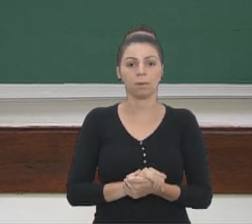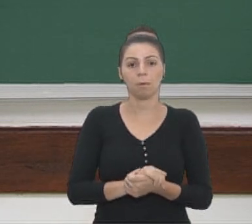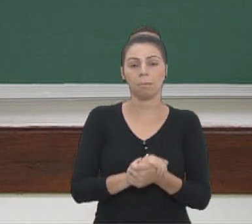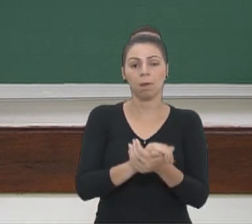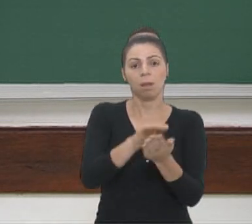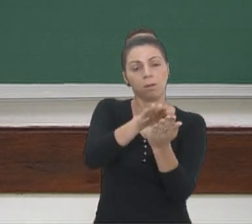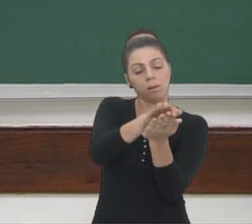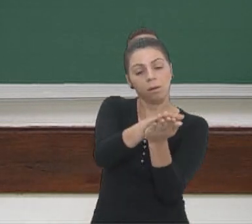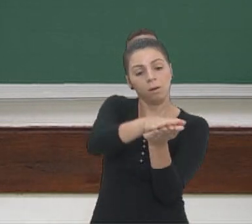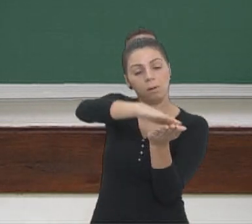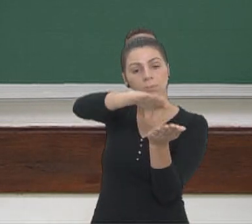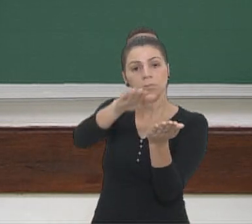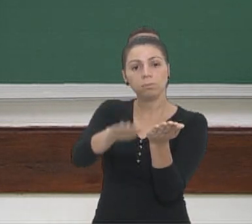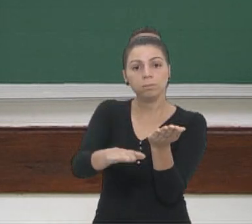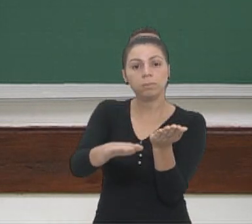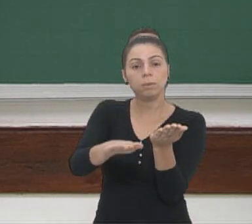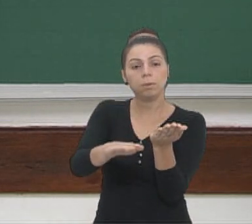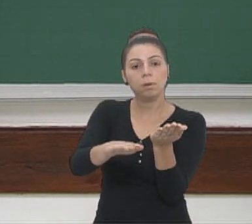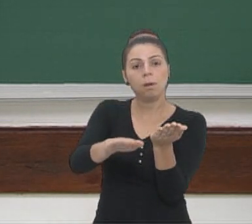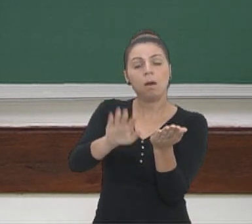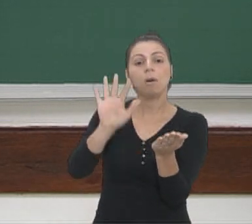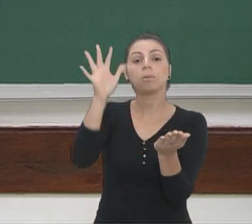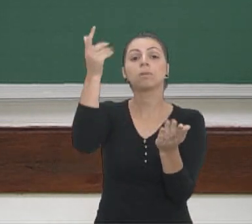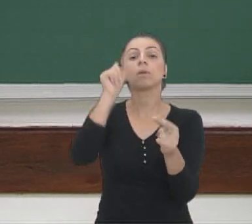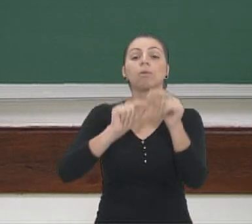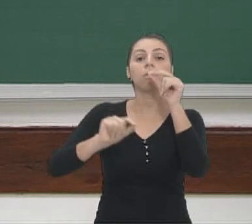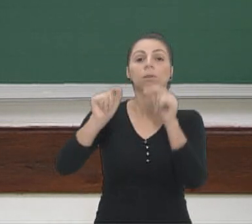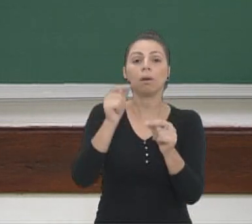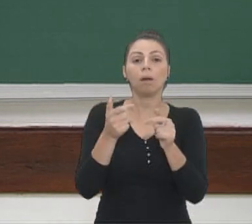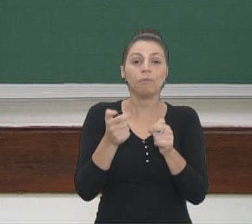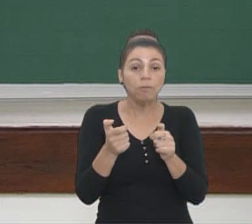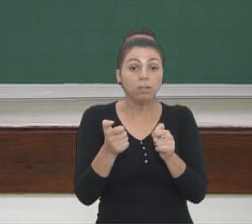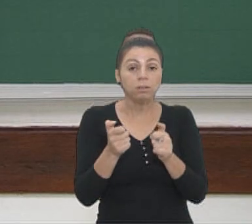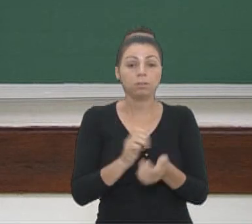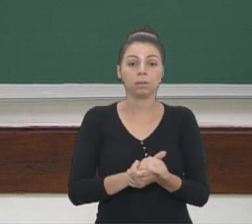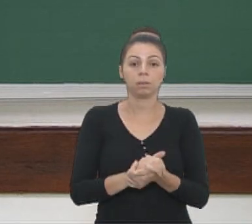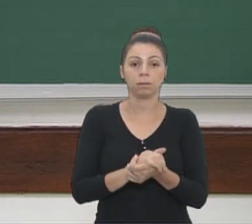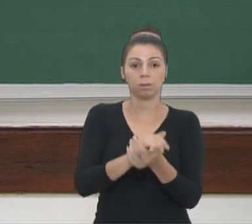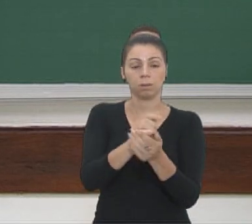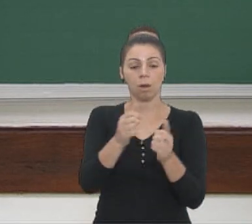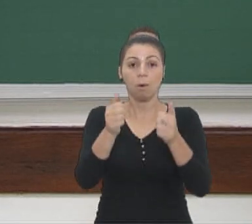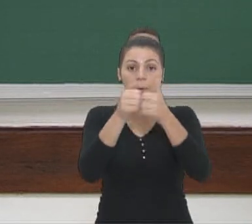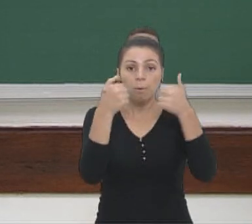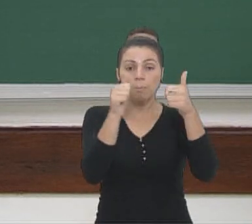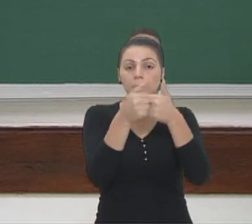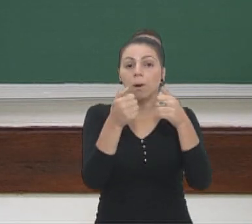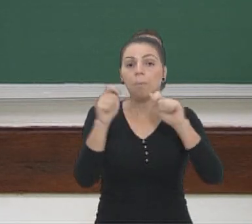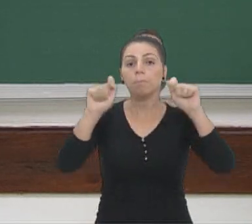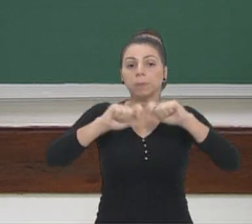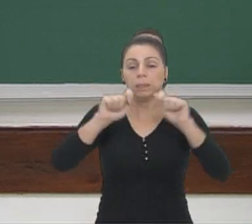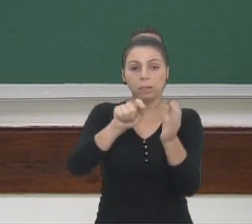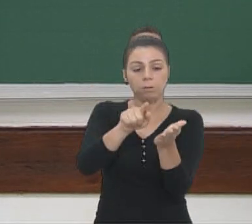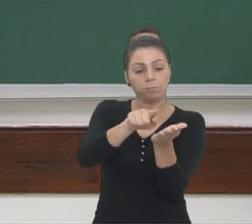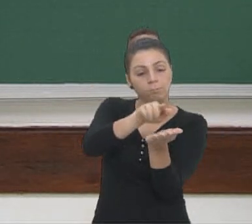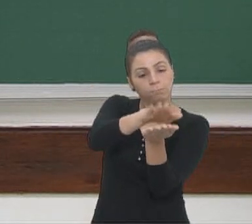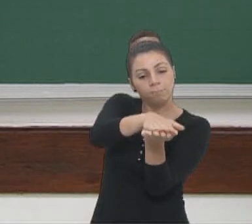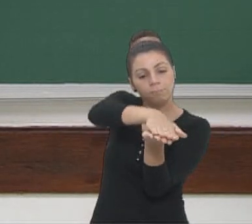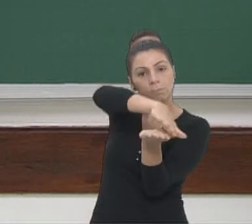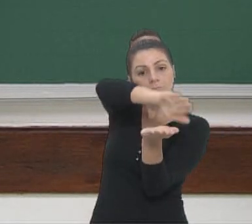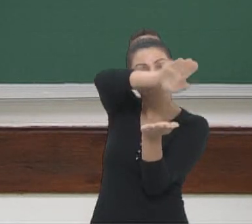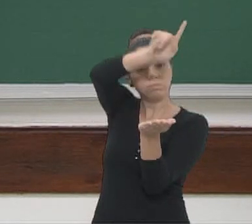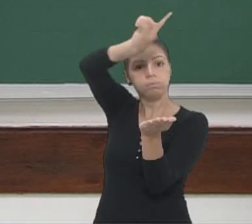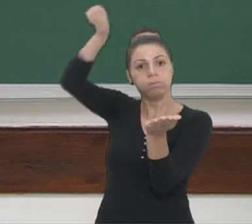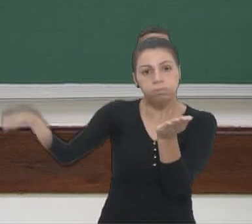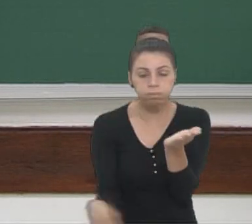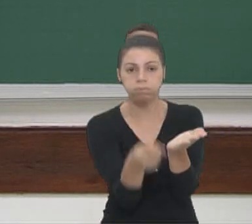de cabeça para baixo, o que teria que acontecer fisicamente? A torrada teria que dar uma volta bem